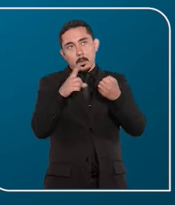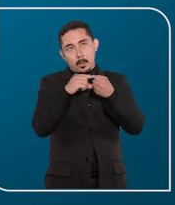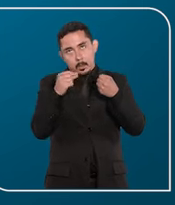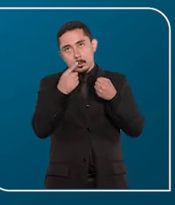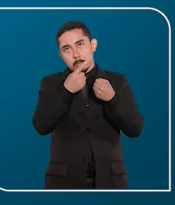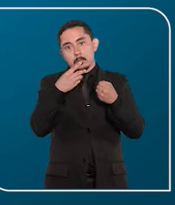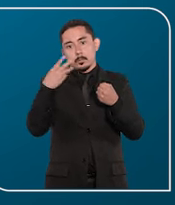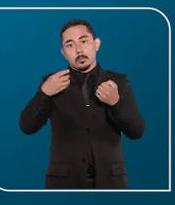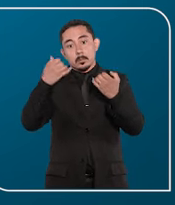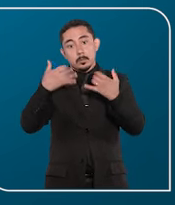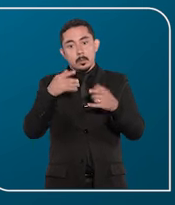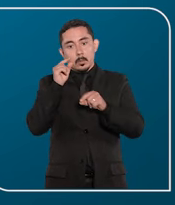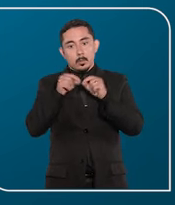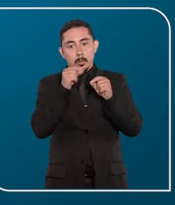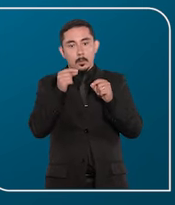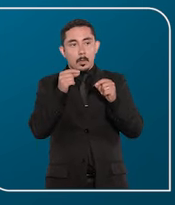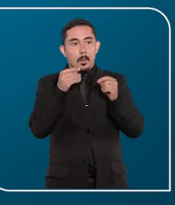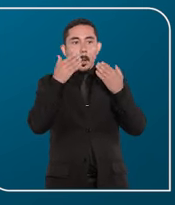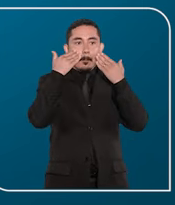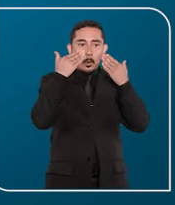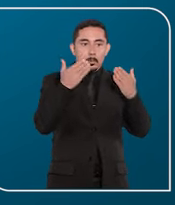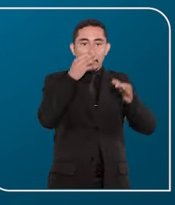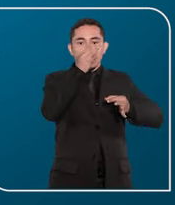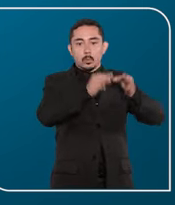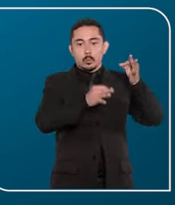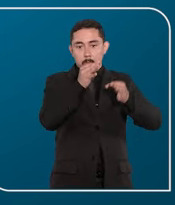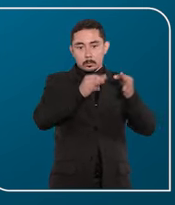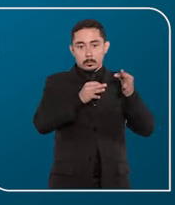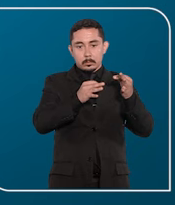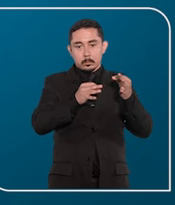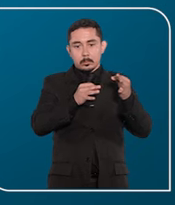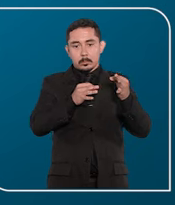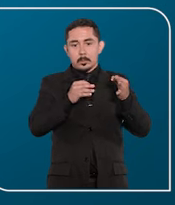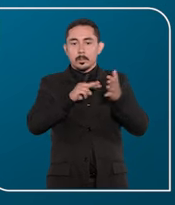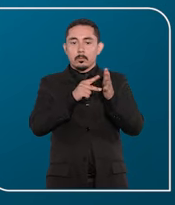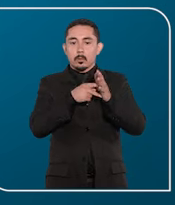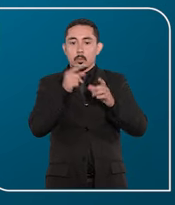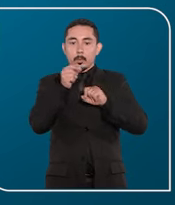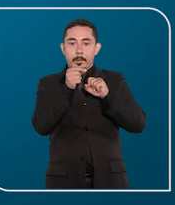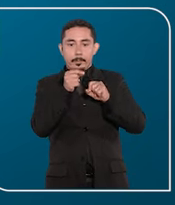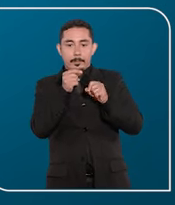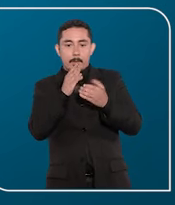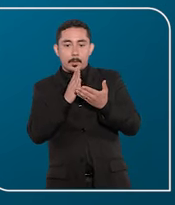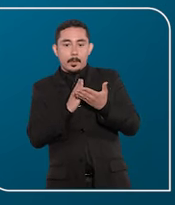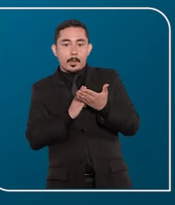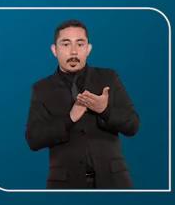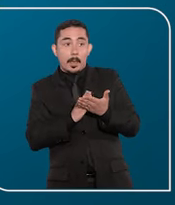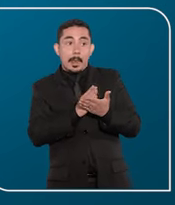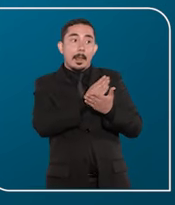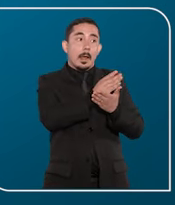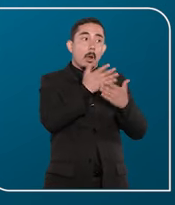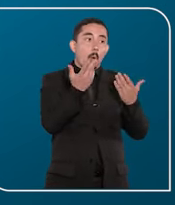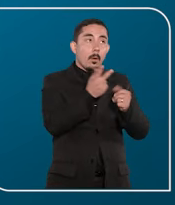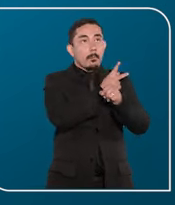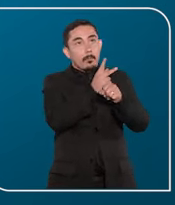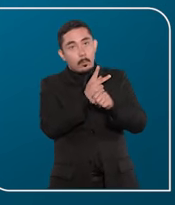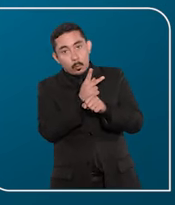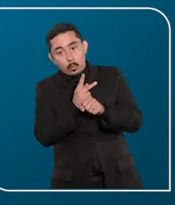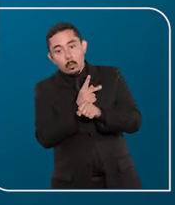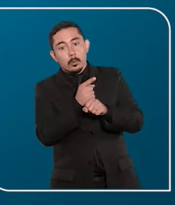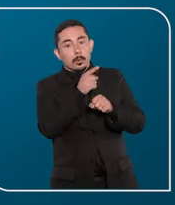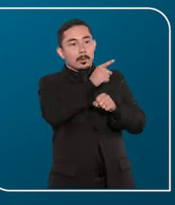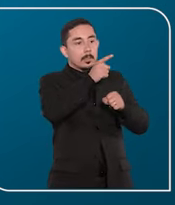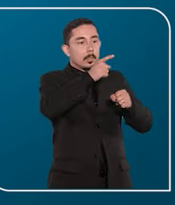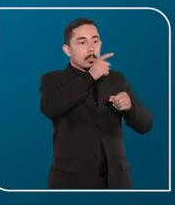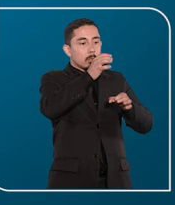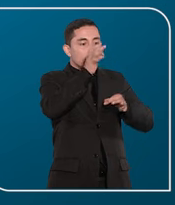a postulação em juízo. Quando eu digo postulação, eu estou dizendo que para entrar ou para buscar a tal da